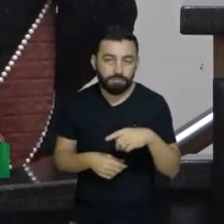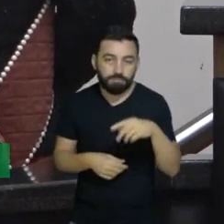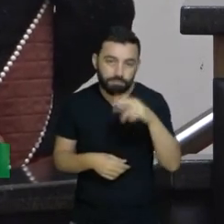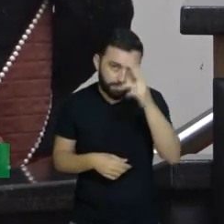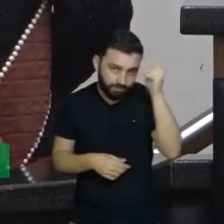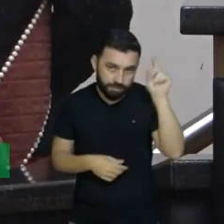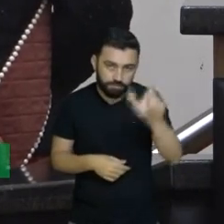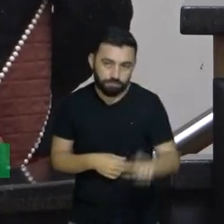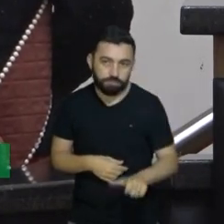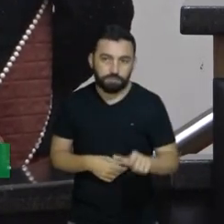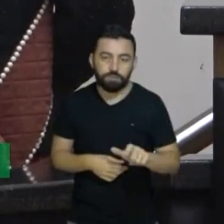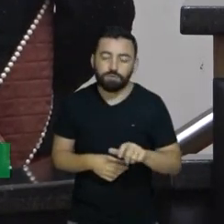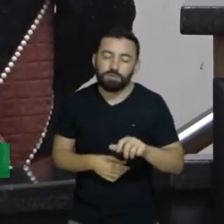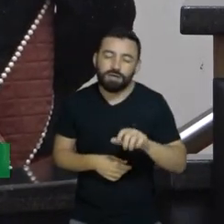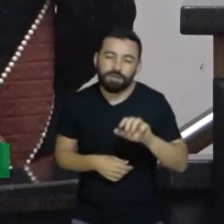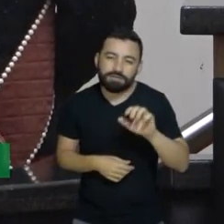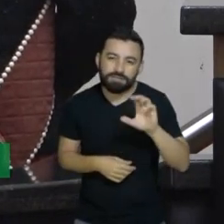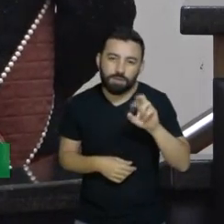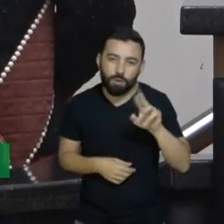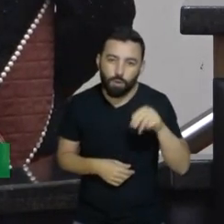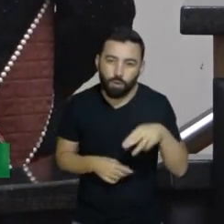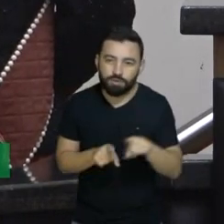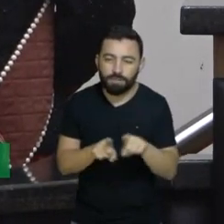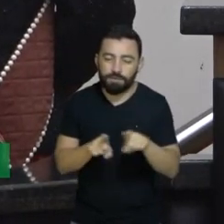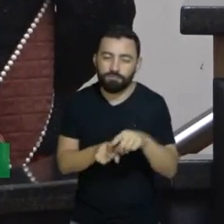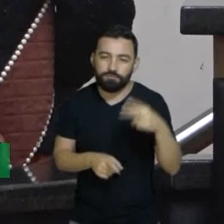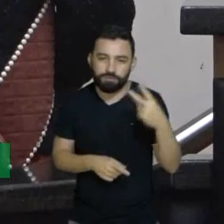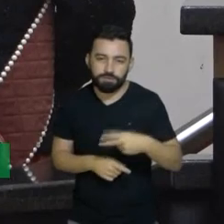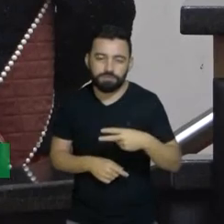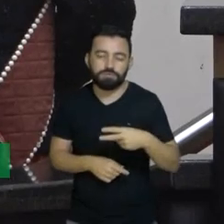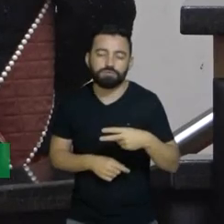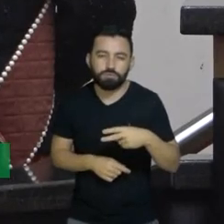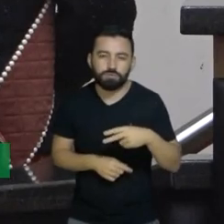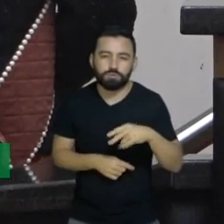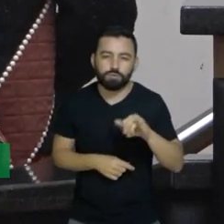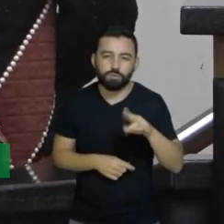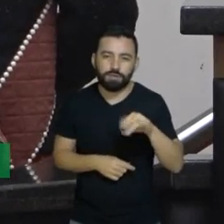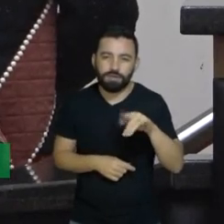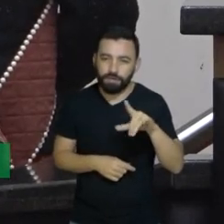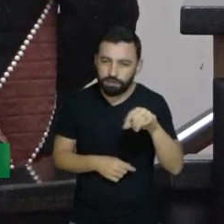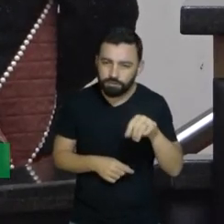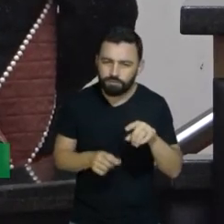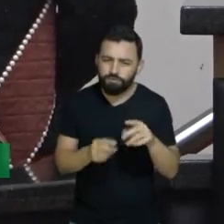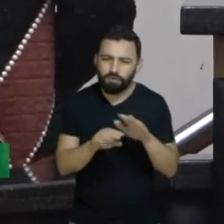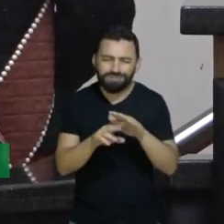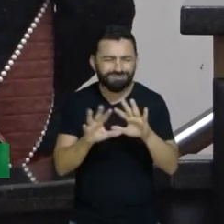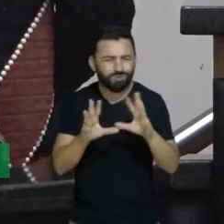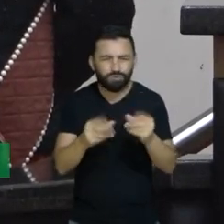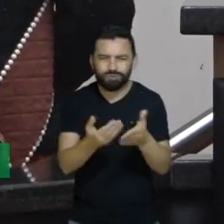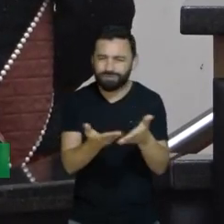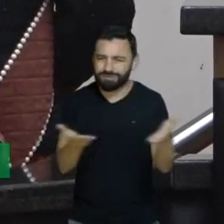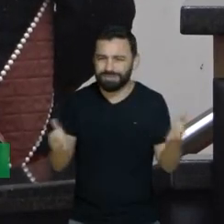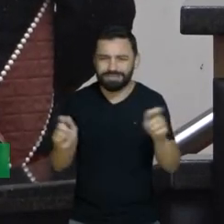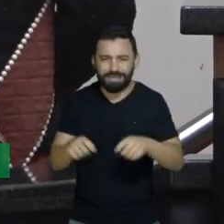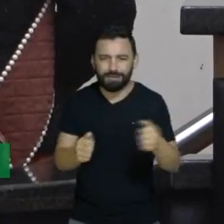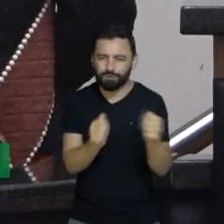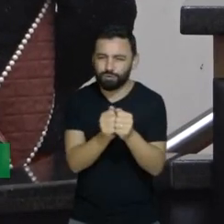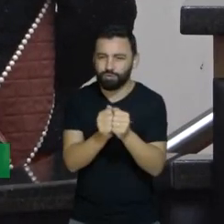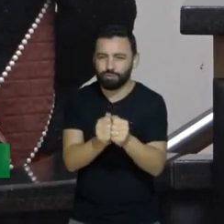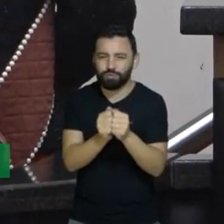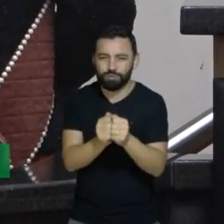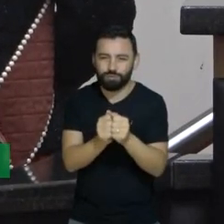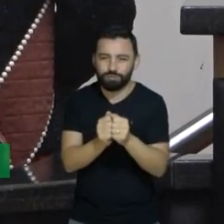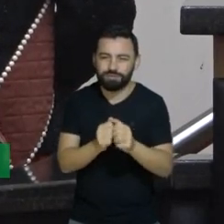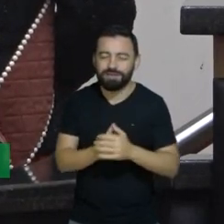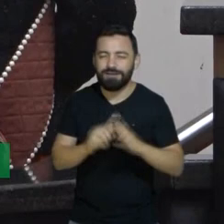do nosso vice Juliano, de todo o povo lagiano e serrano, para que todos vocês possam estar lá, junto conosco,